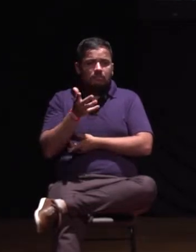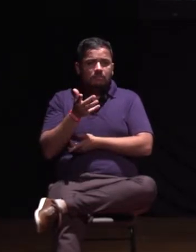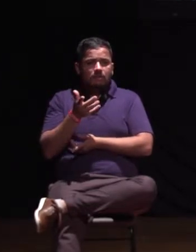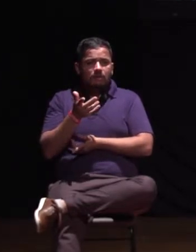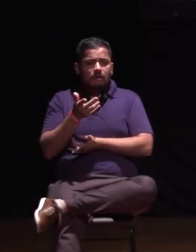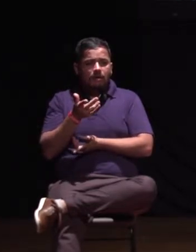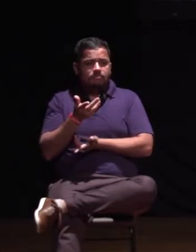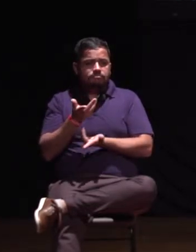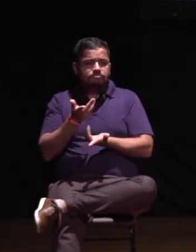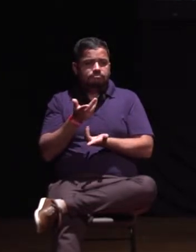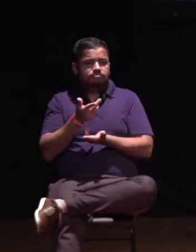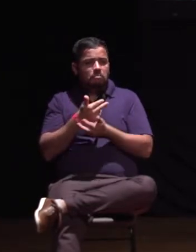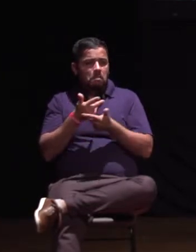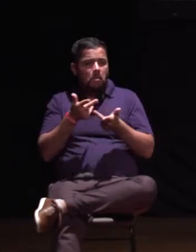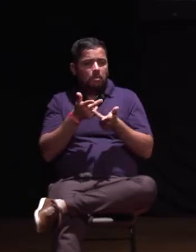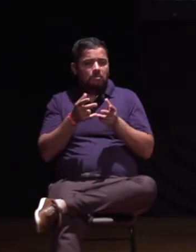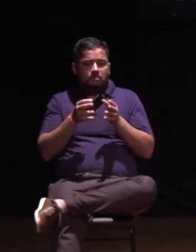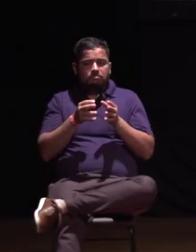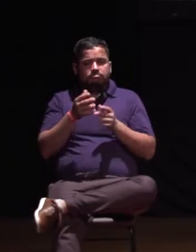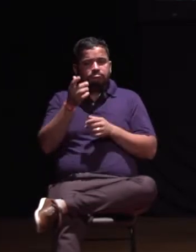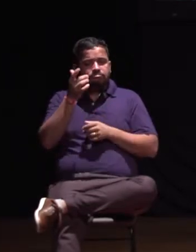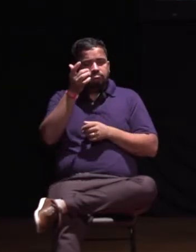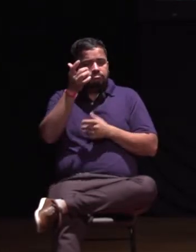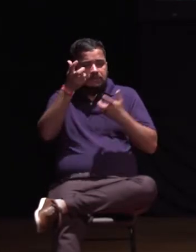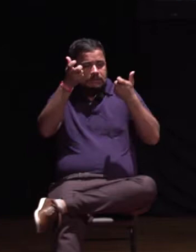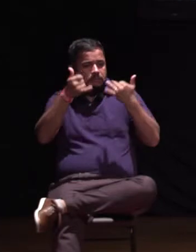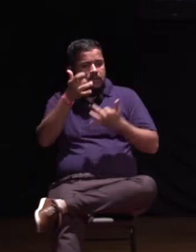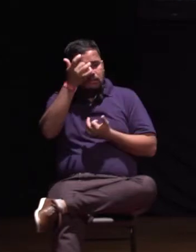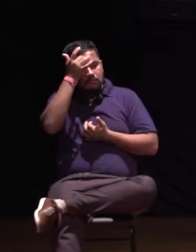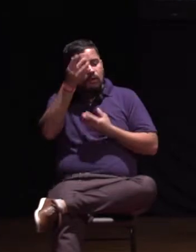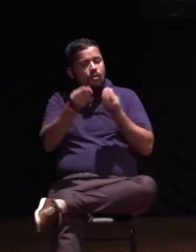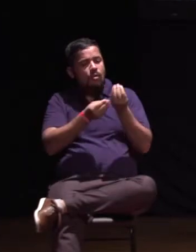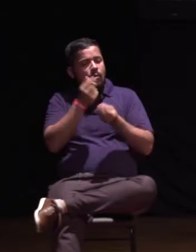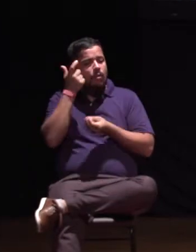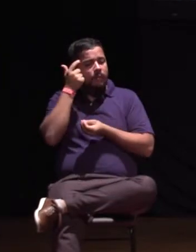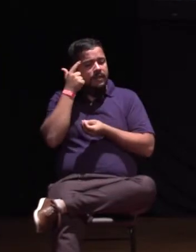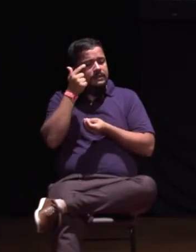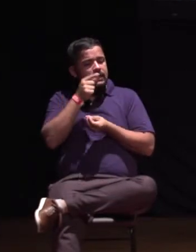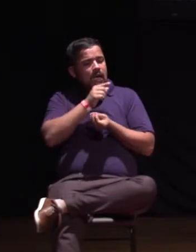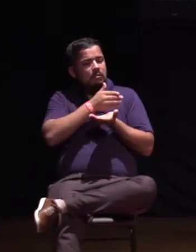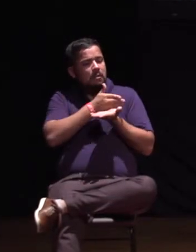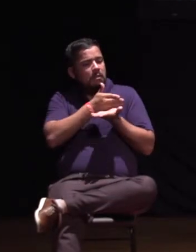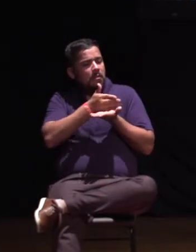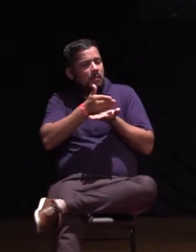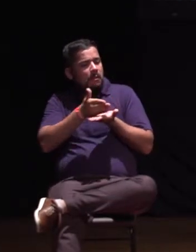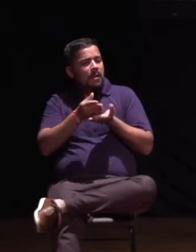muito fixo, mas como pensar coreograficamente todas essas relações,